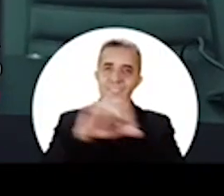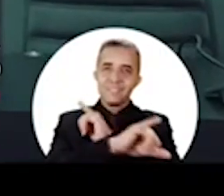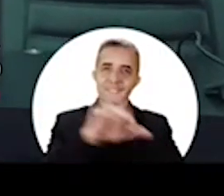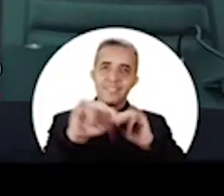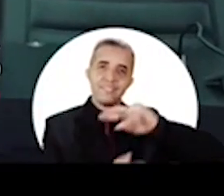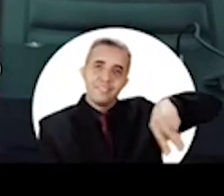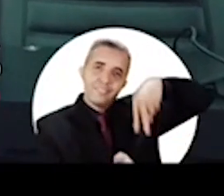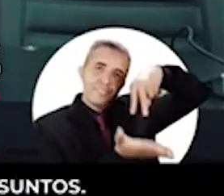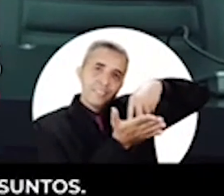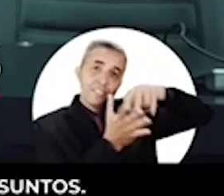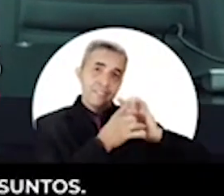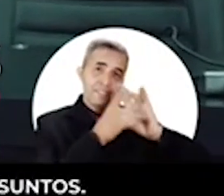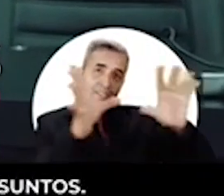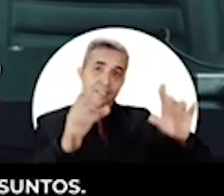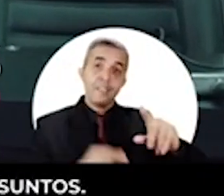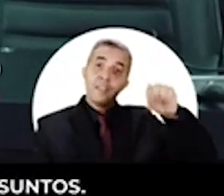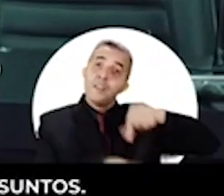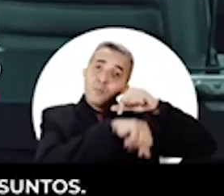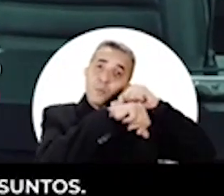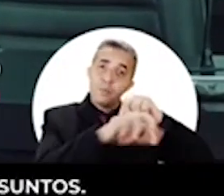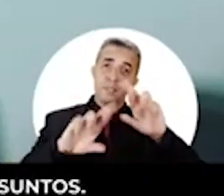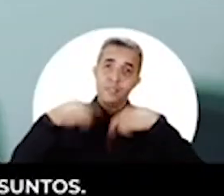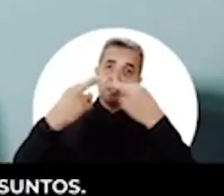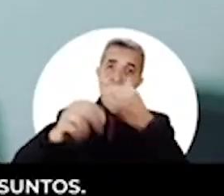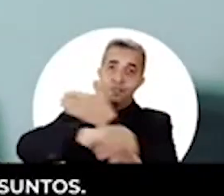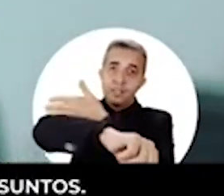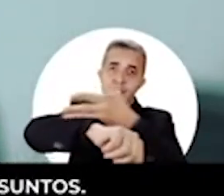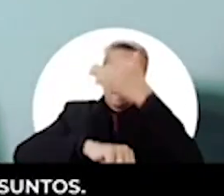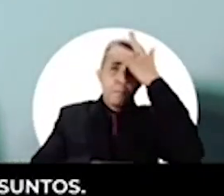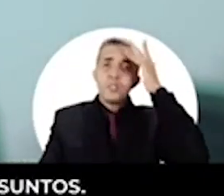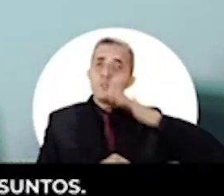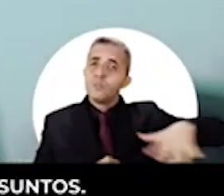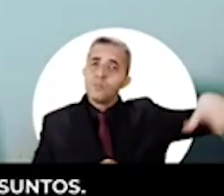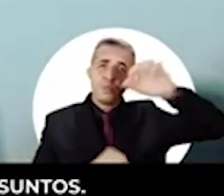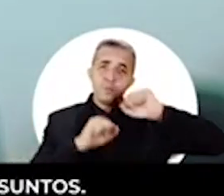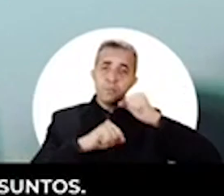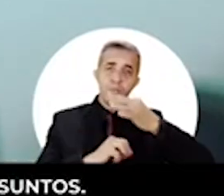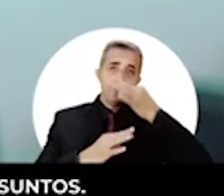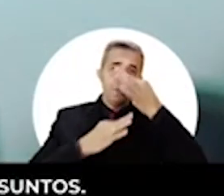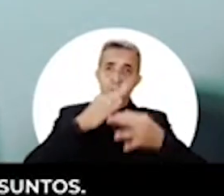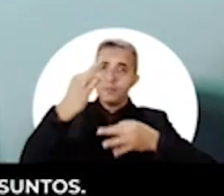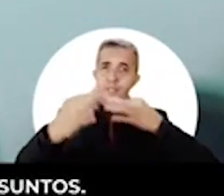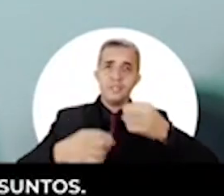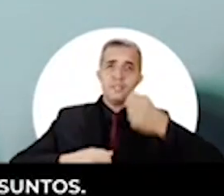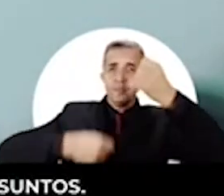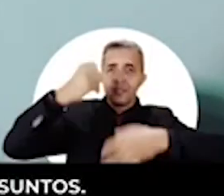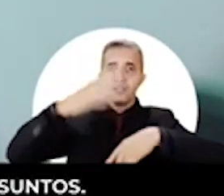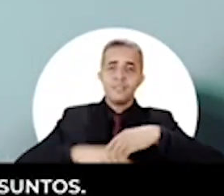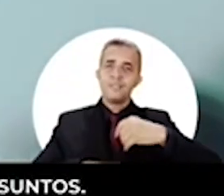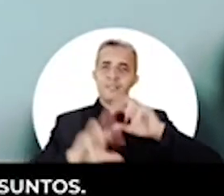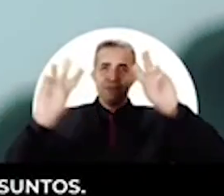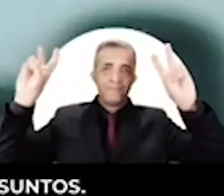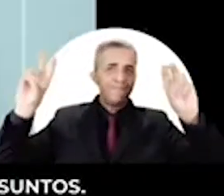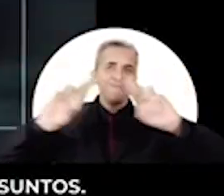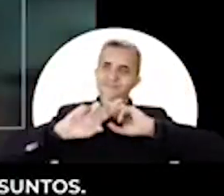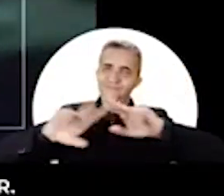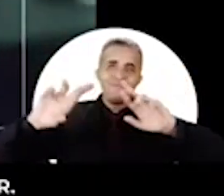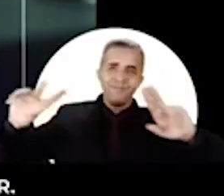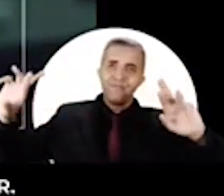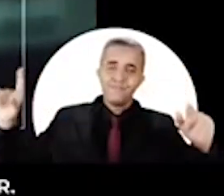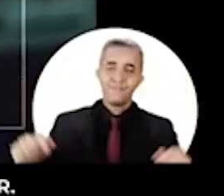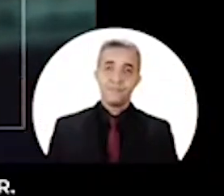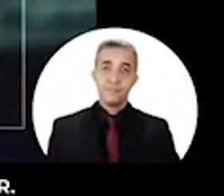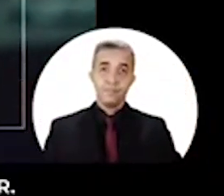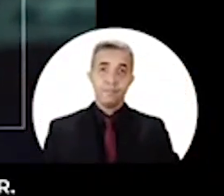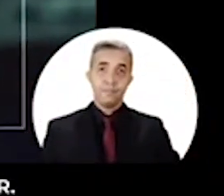sobre a Tribuna Livre, um espaço nas sessões onde todos podem expor as suas opiniões sobre os mais variados assuntos. Bom,